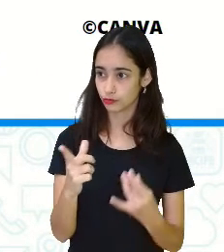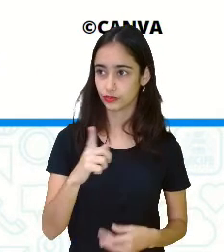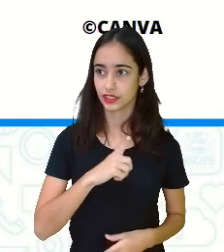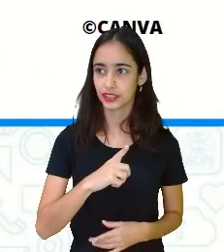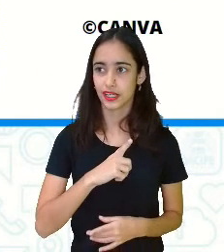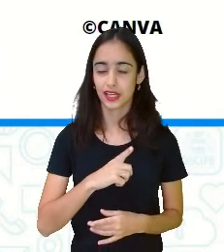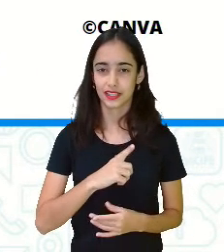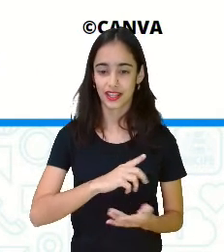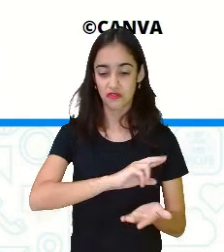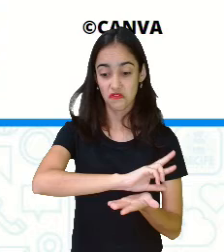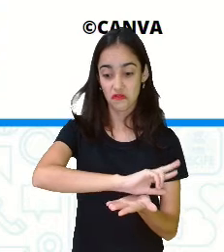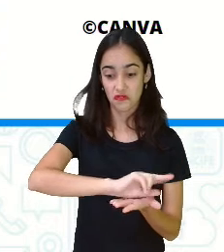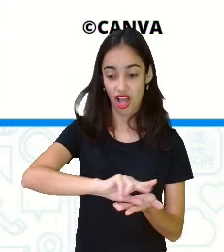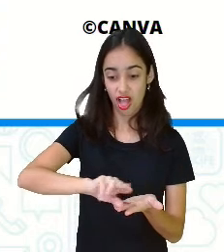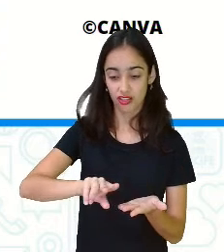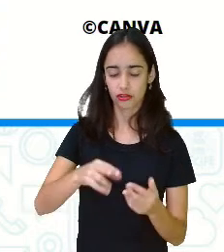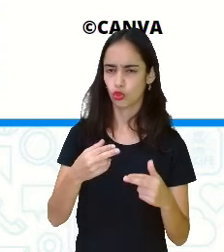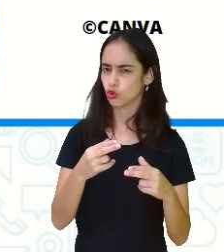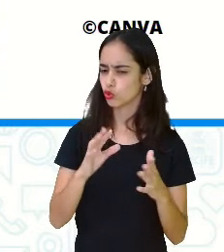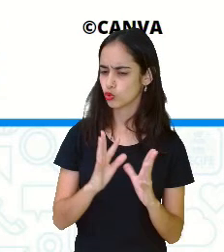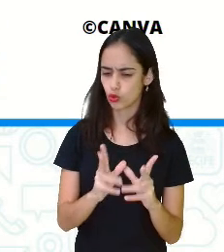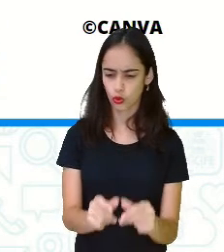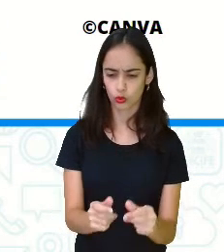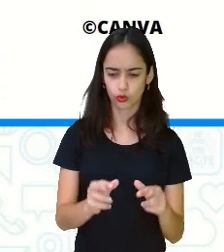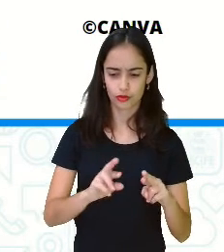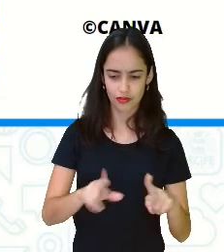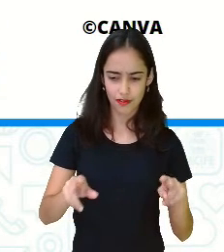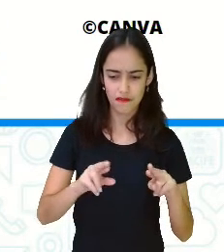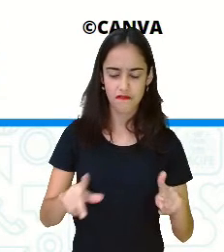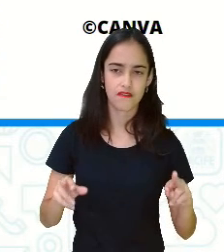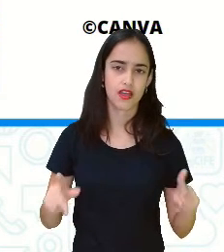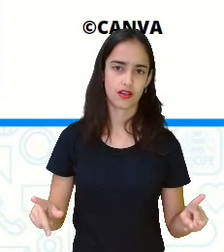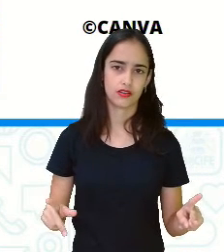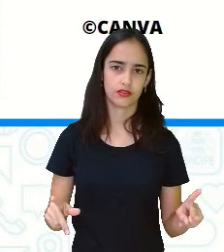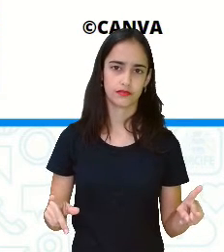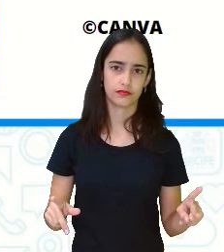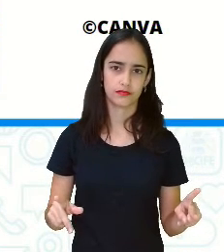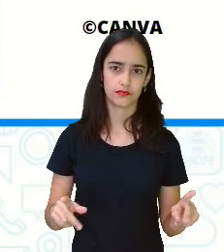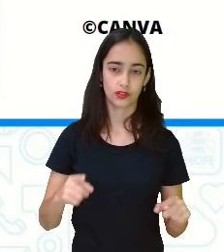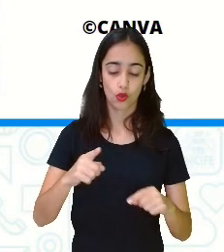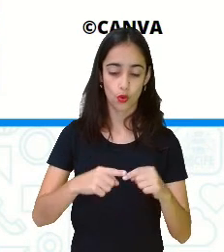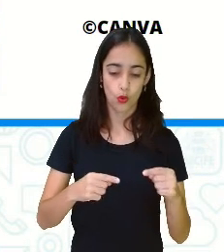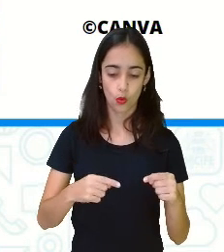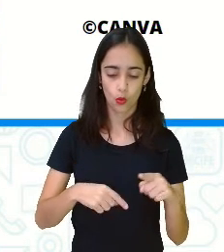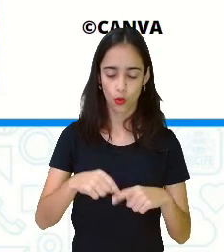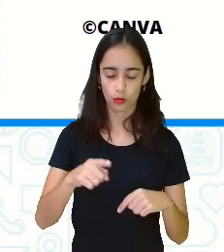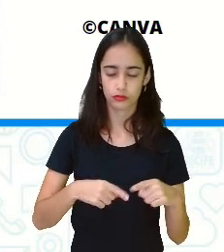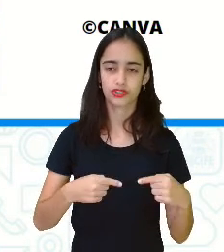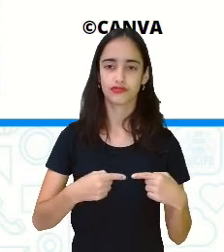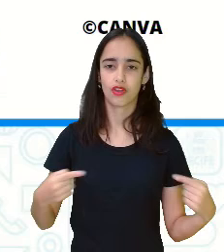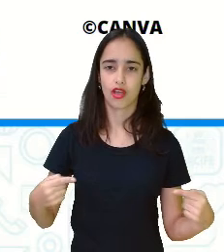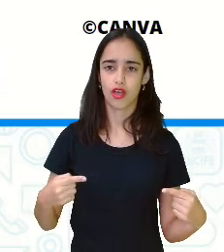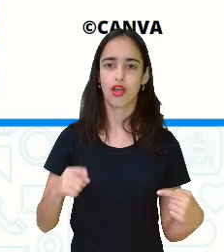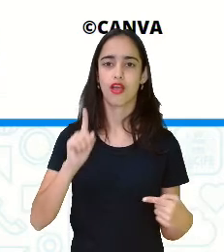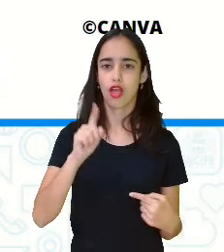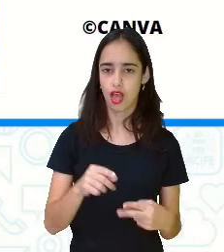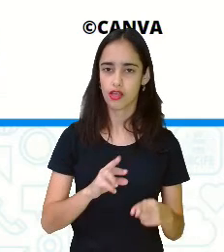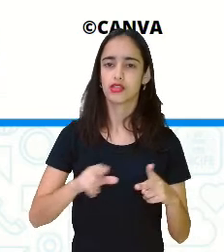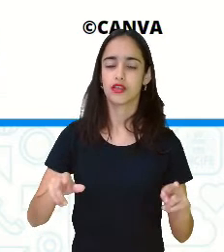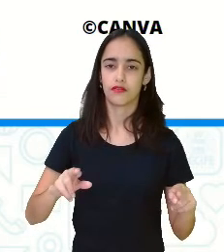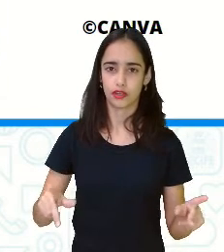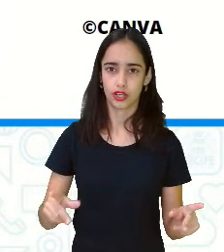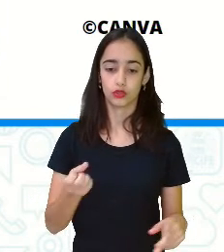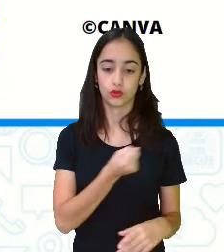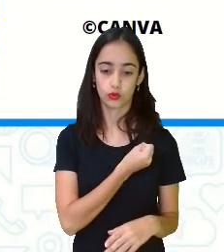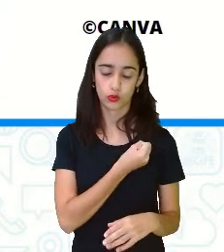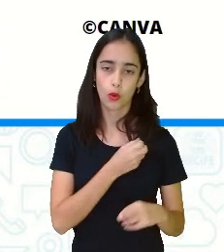produtos diferentes com parcelas diferentes, porque as quantidades, Ó, não são iguais. Por